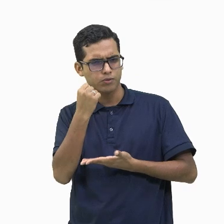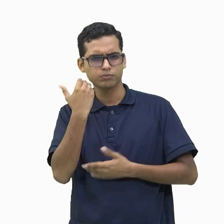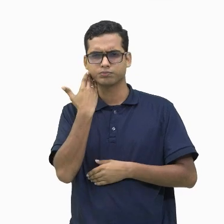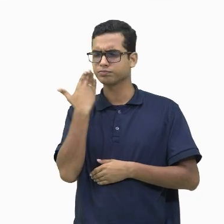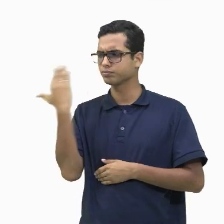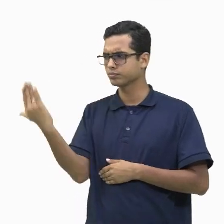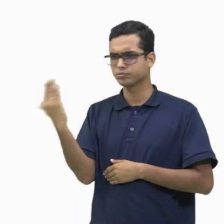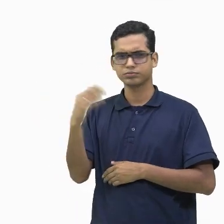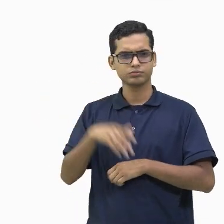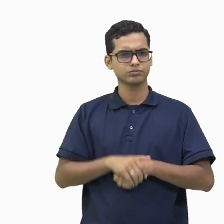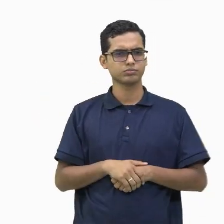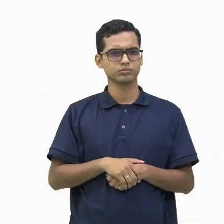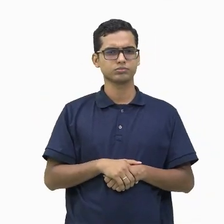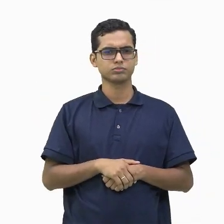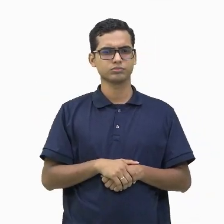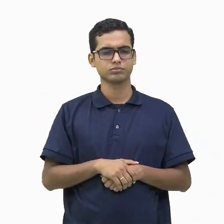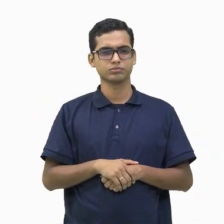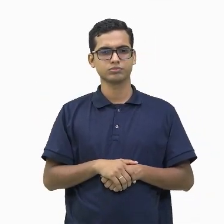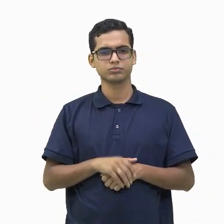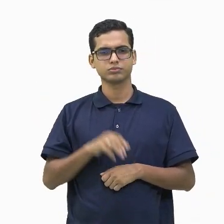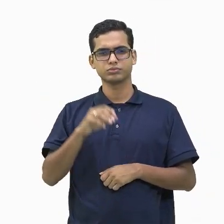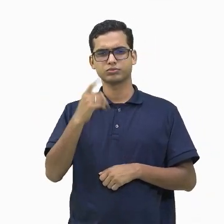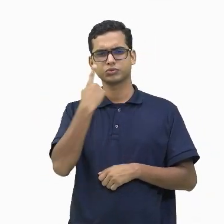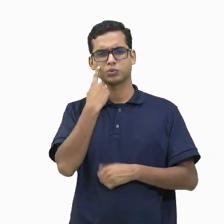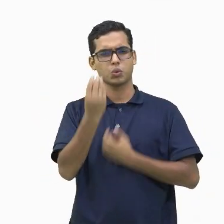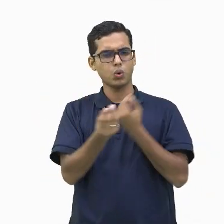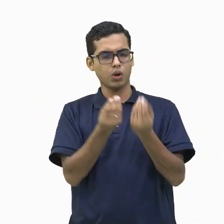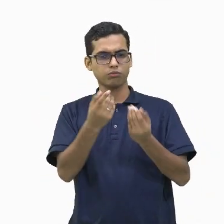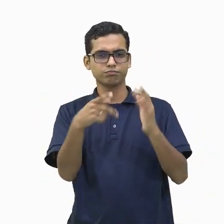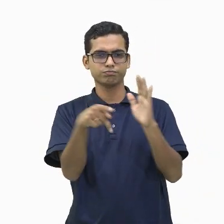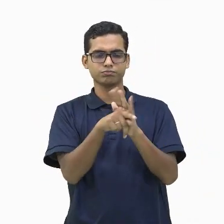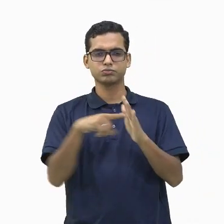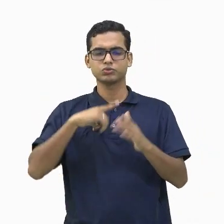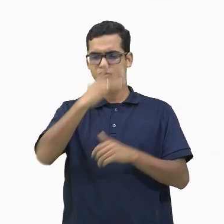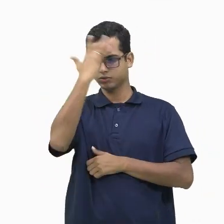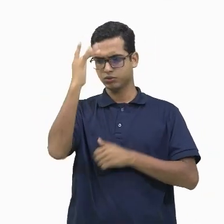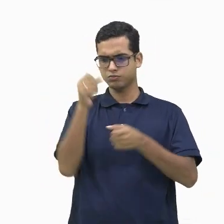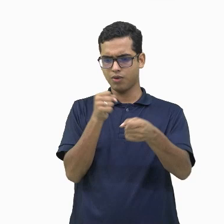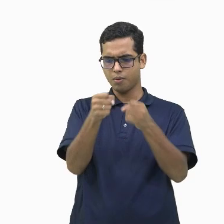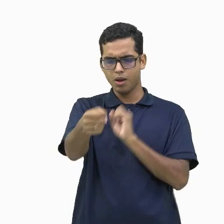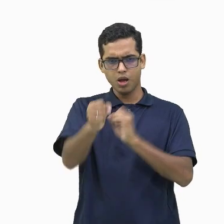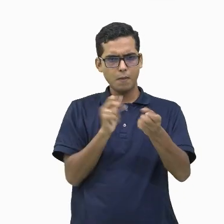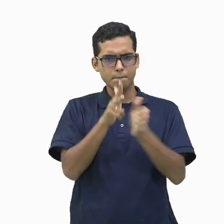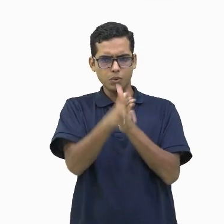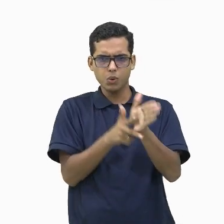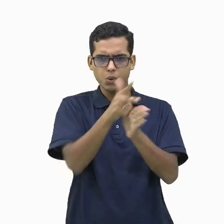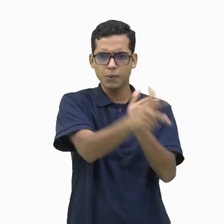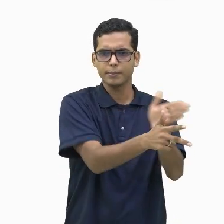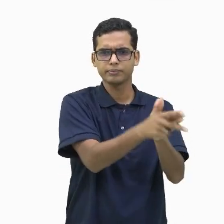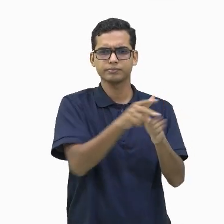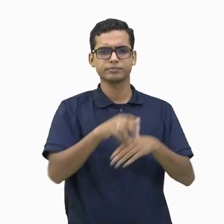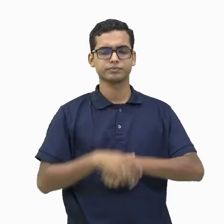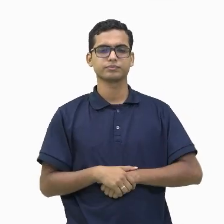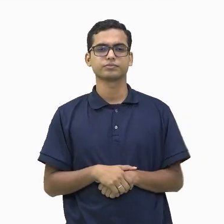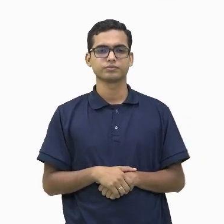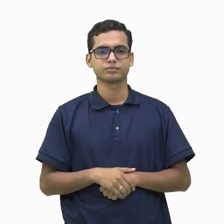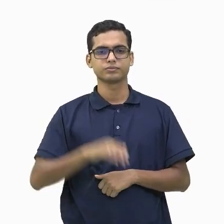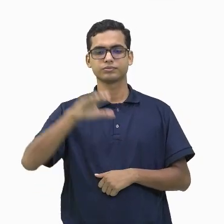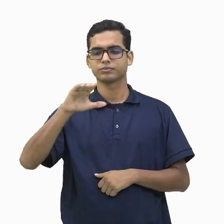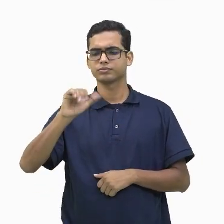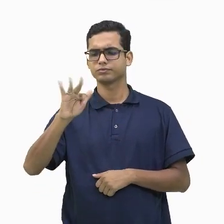maquinista? Nota que quando eu repeti de maneira ritmada, café com pão, café com pão, café com pão, eu